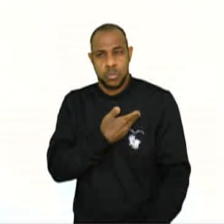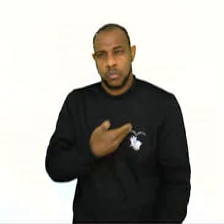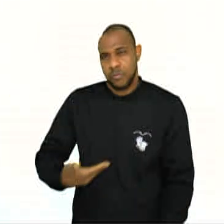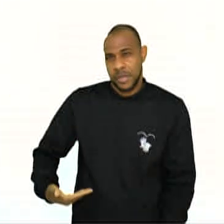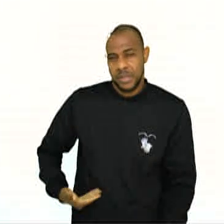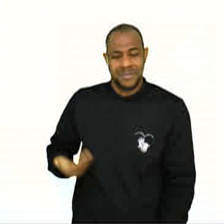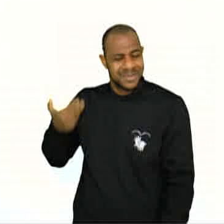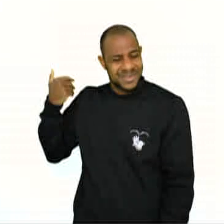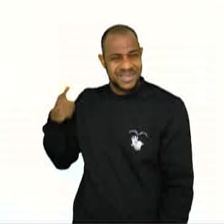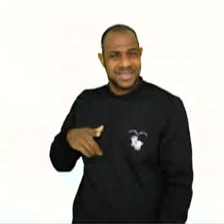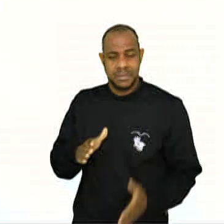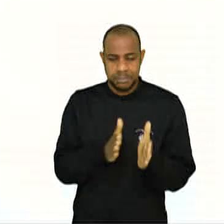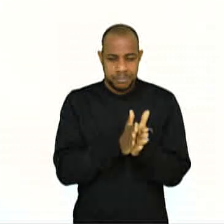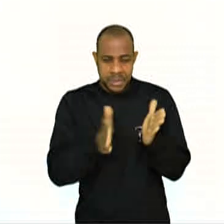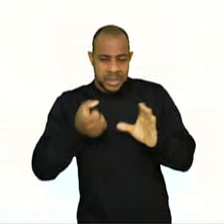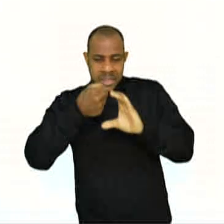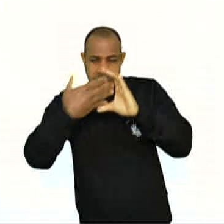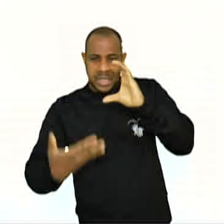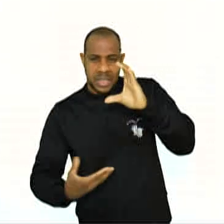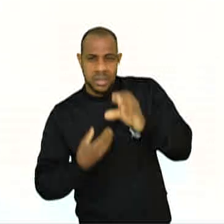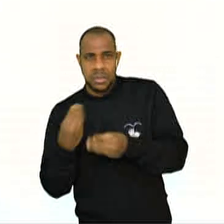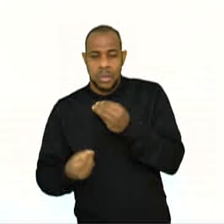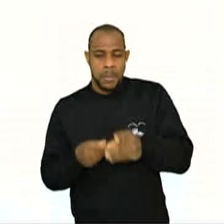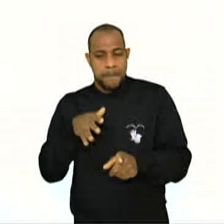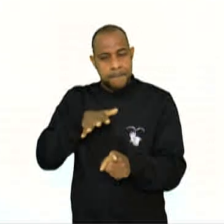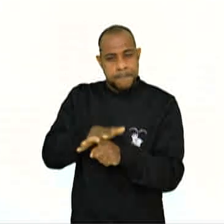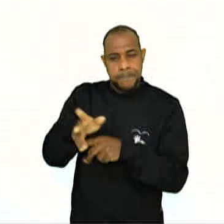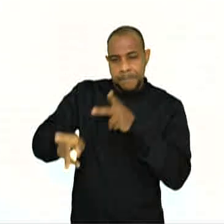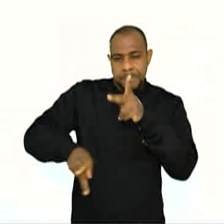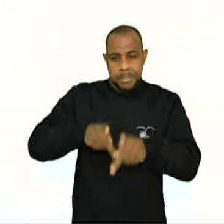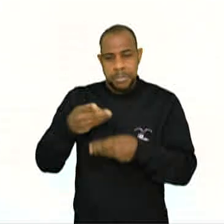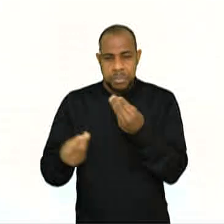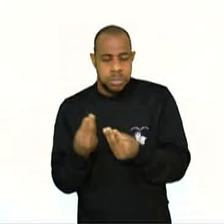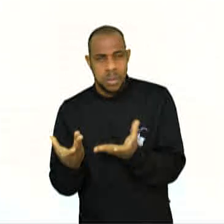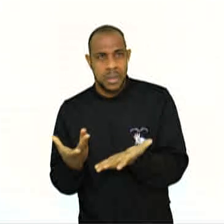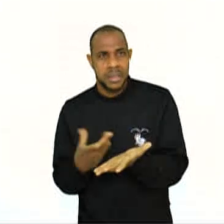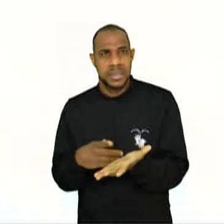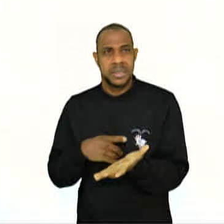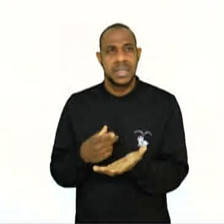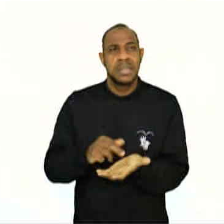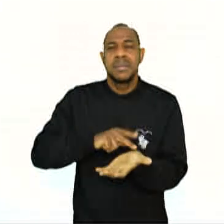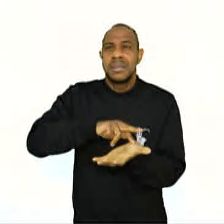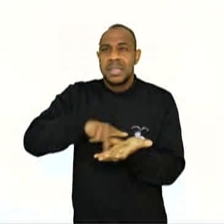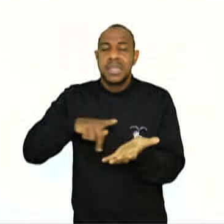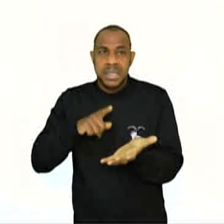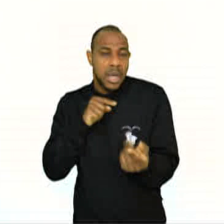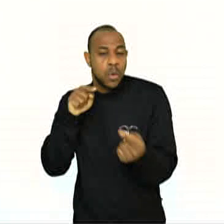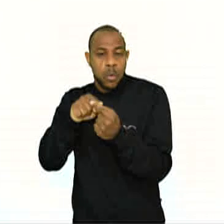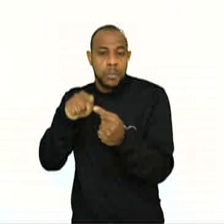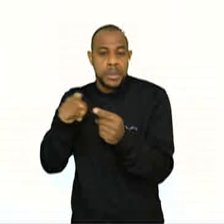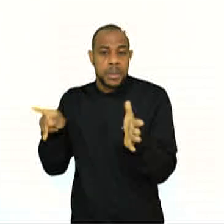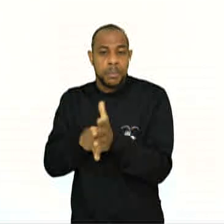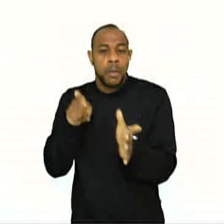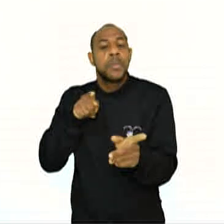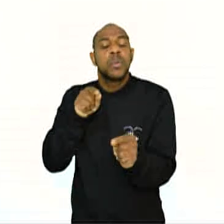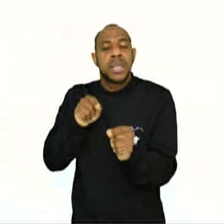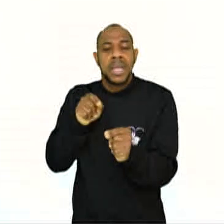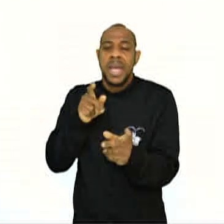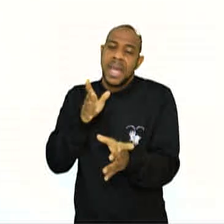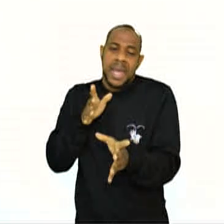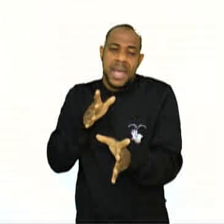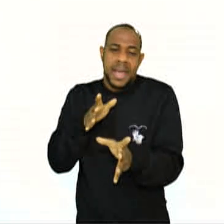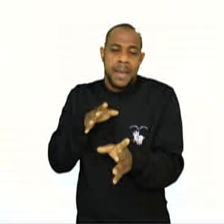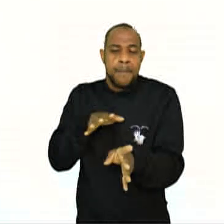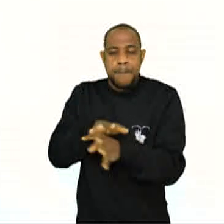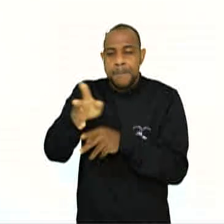desde então, são caracterizados como populistas. Constituem aspectos do populismo, exceto,